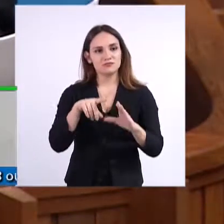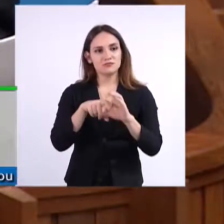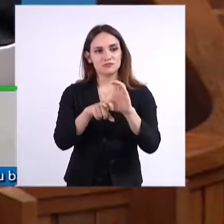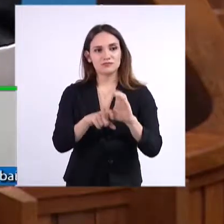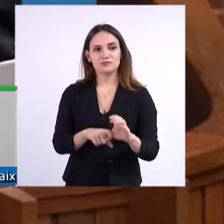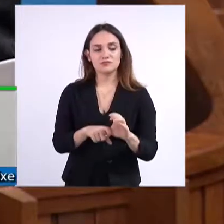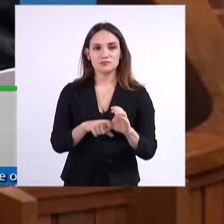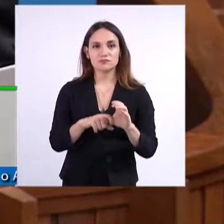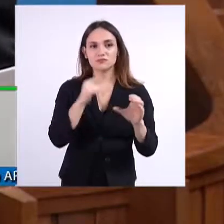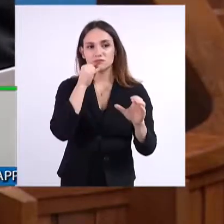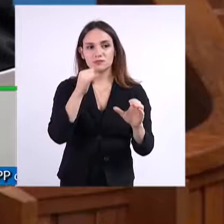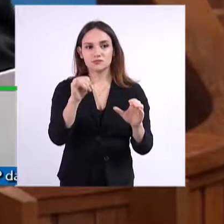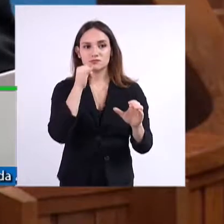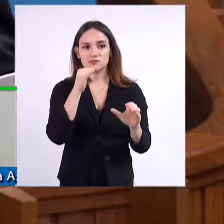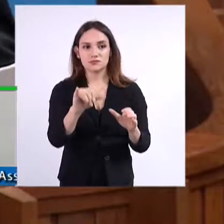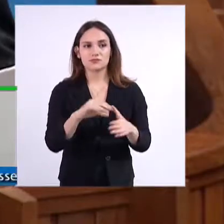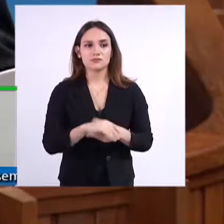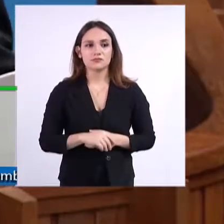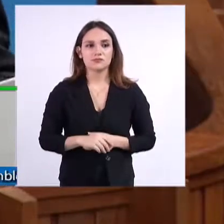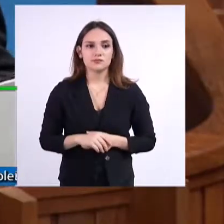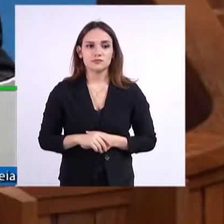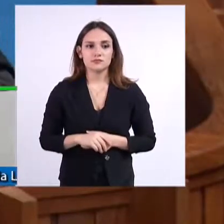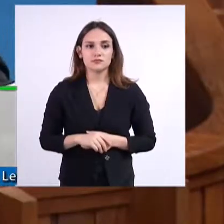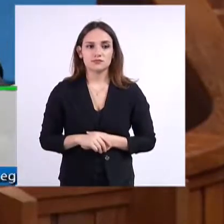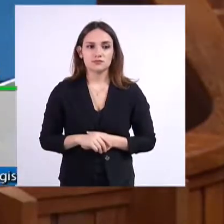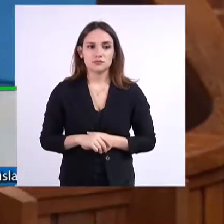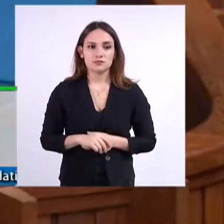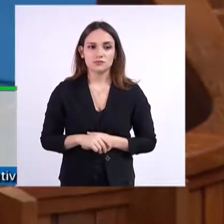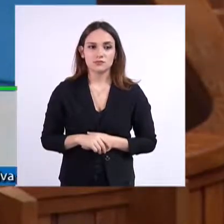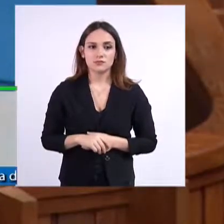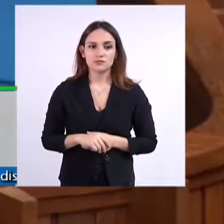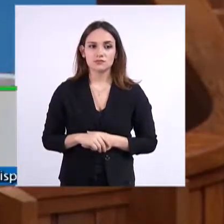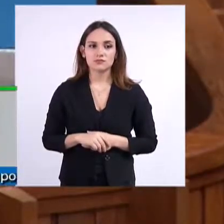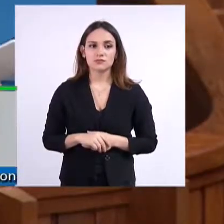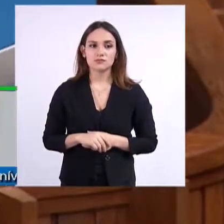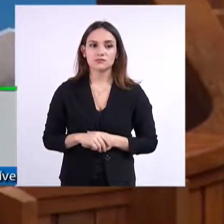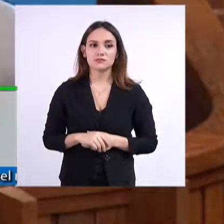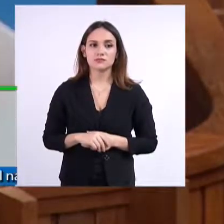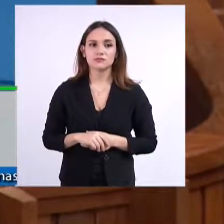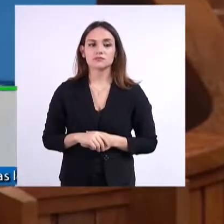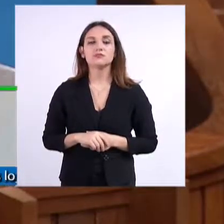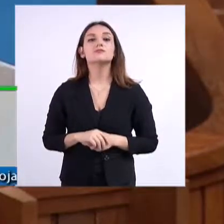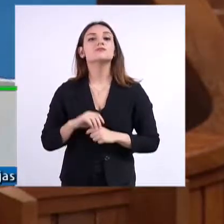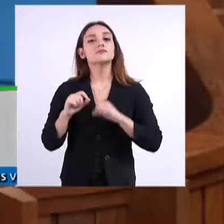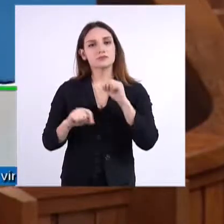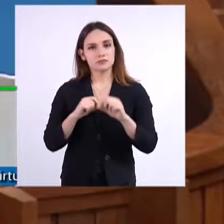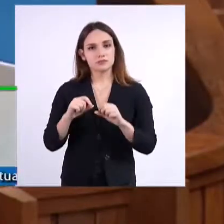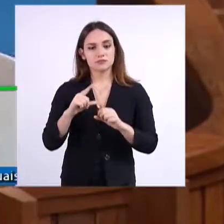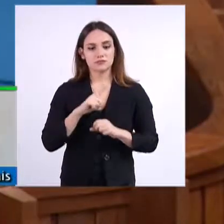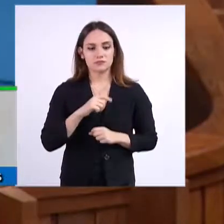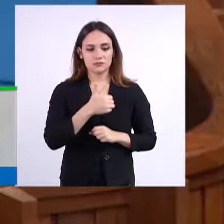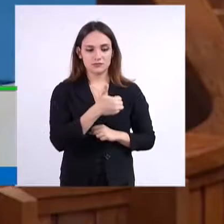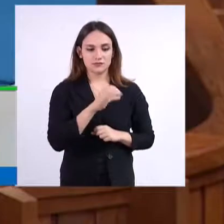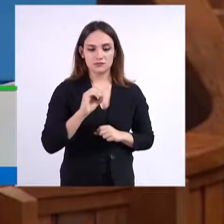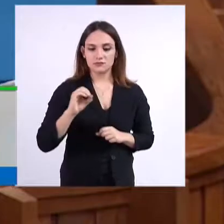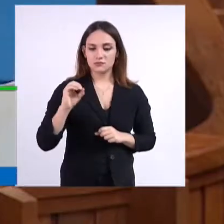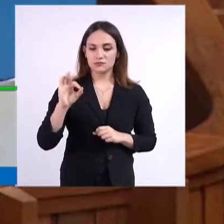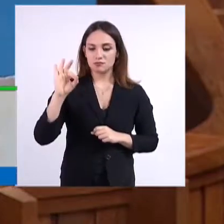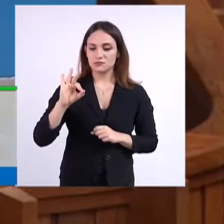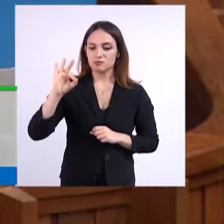todas as explicações que nós ouvimos aqui, do 100% da tarifa da energia